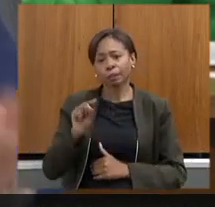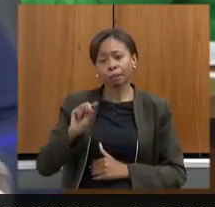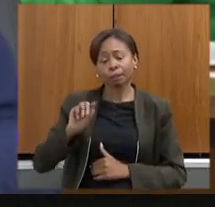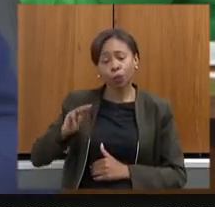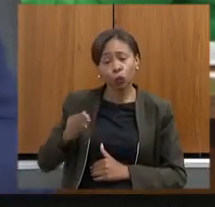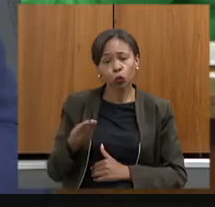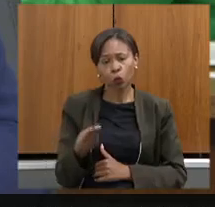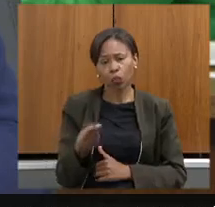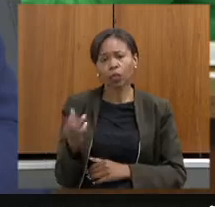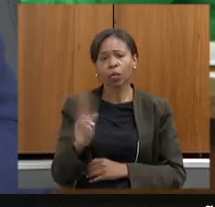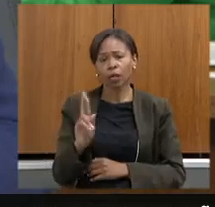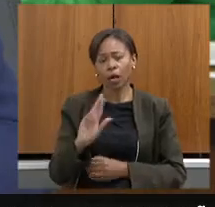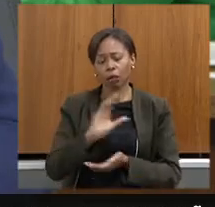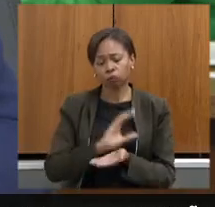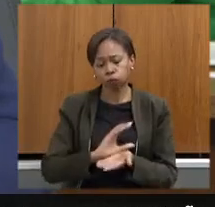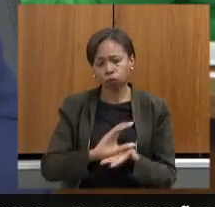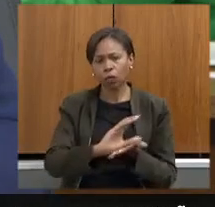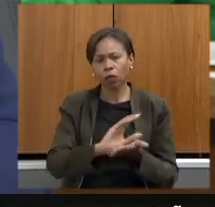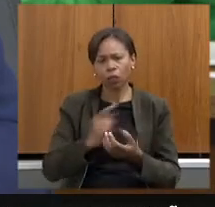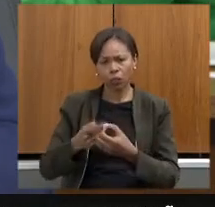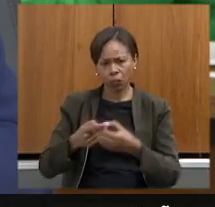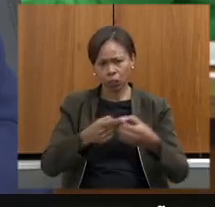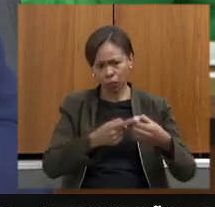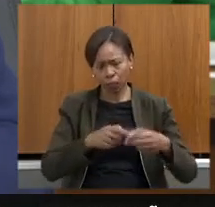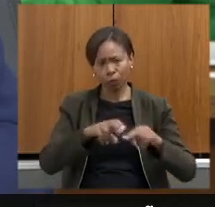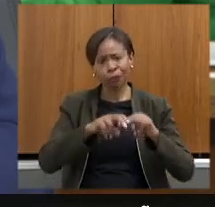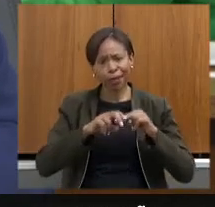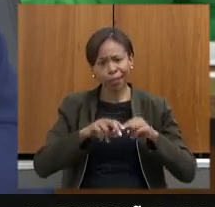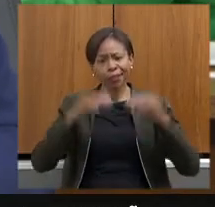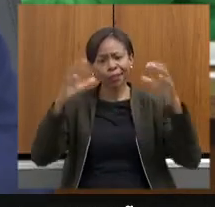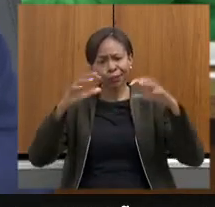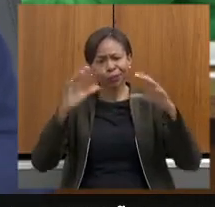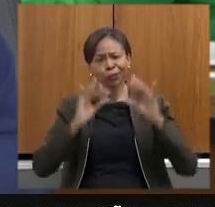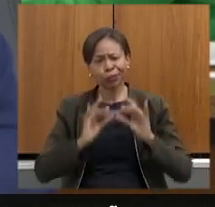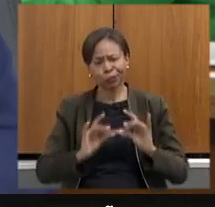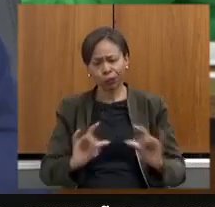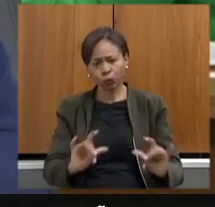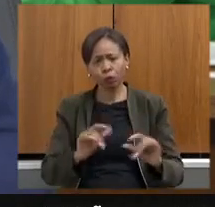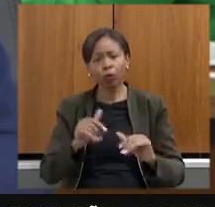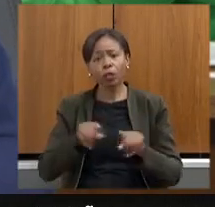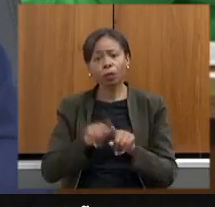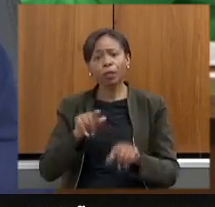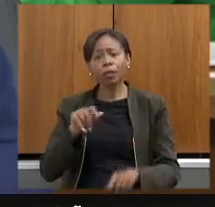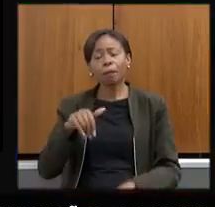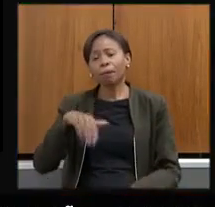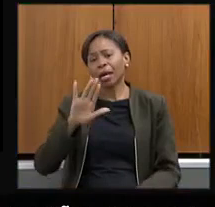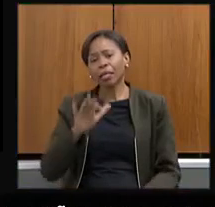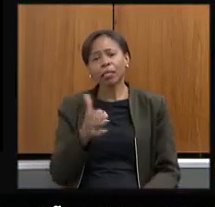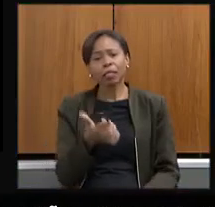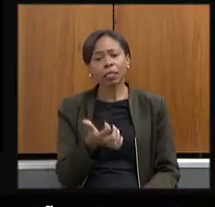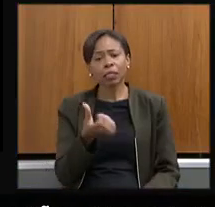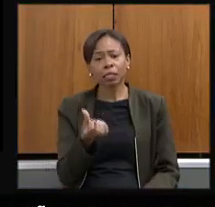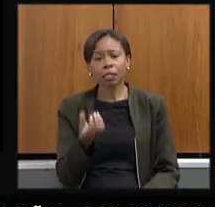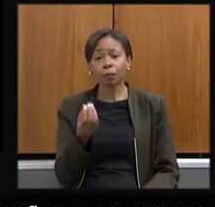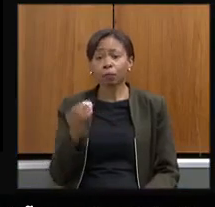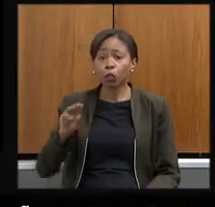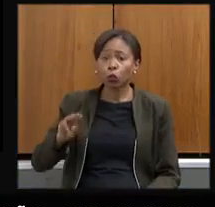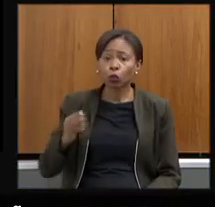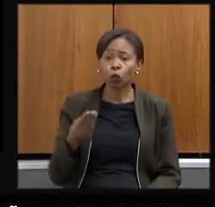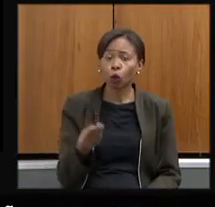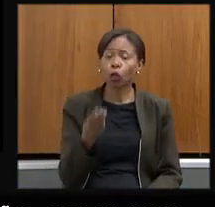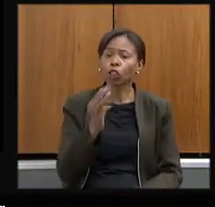repassados a esses municípios das pessoas atingidas pela chuva além de mais de 160 mil há mais de crédito